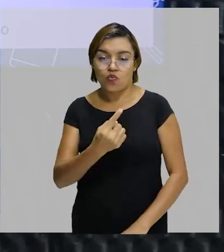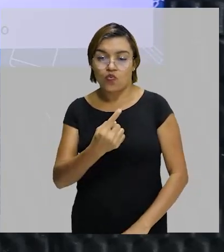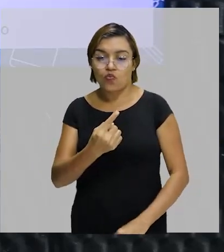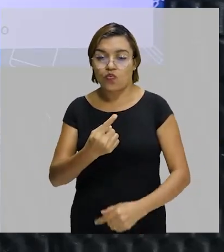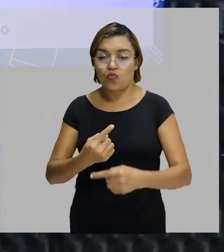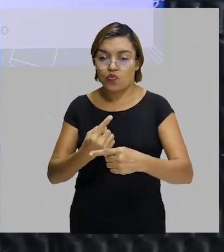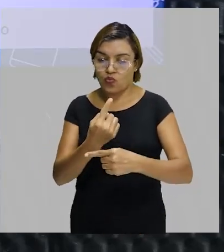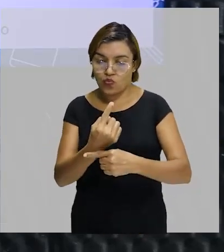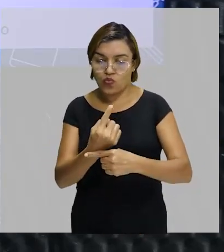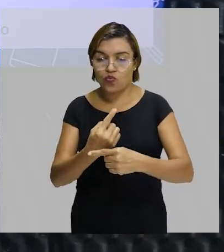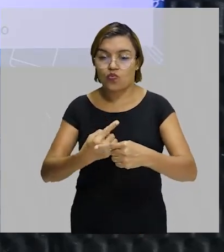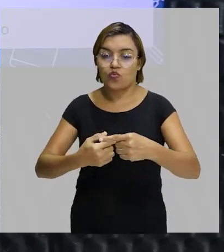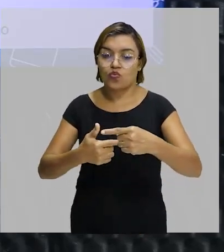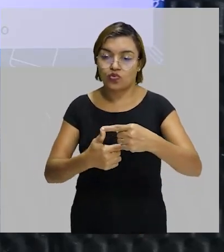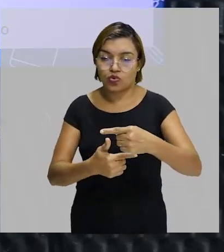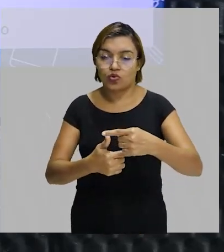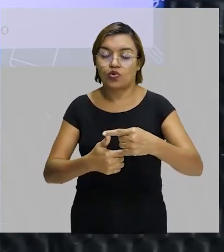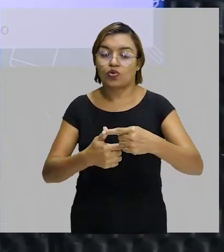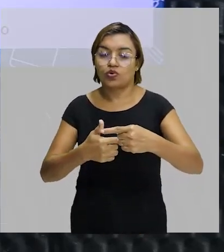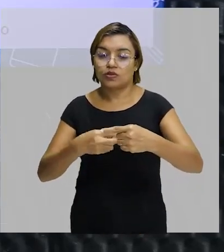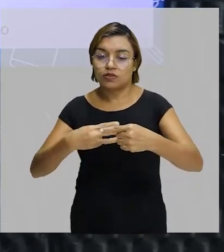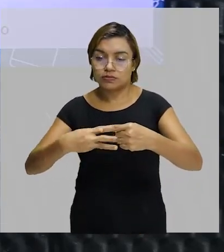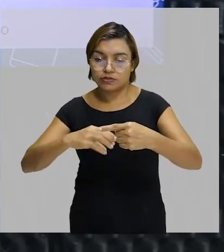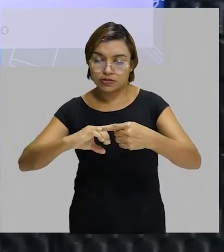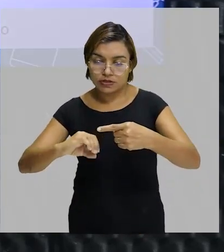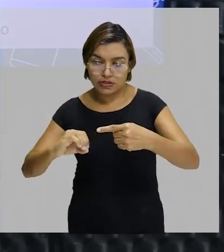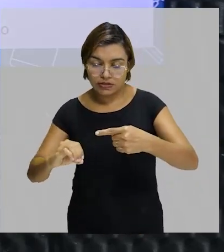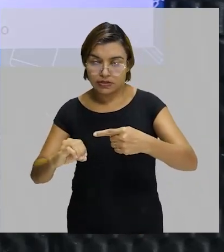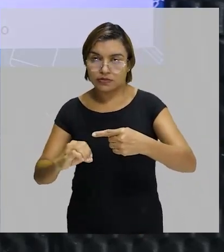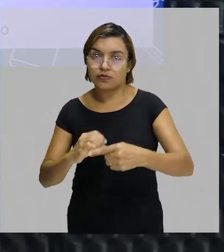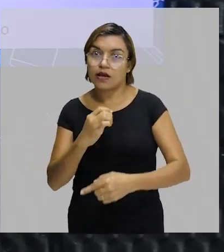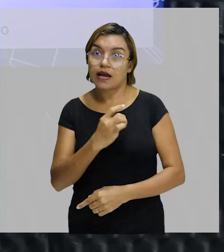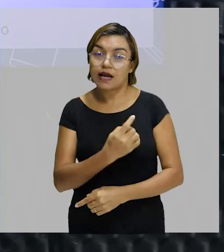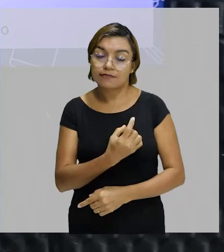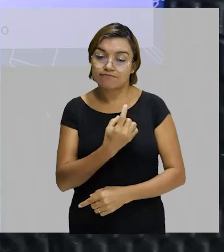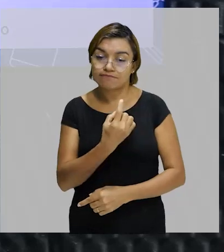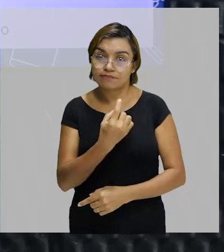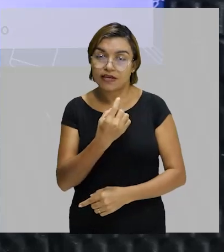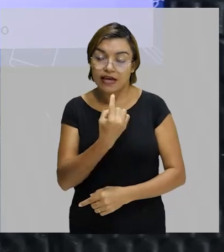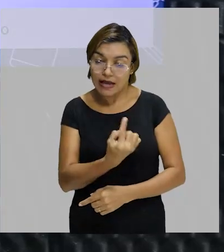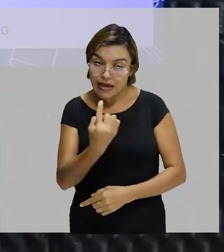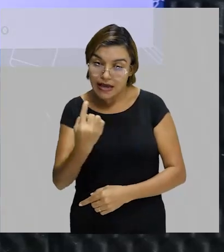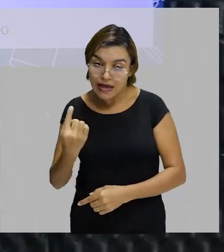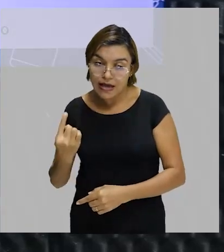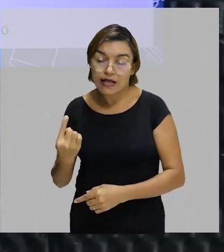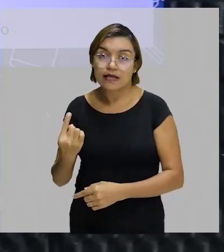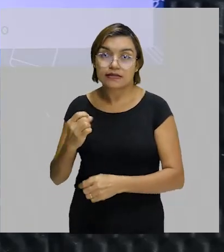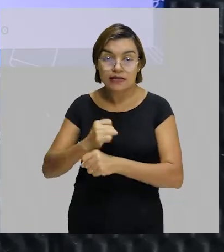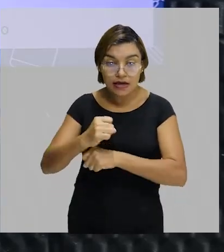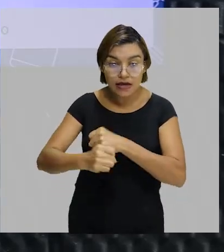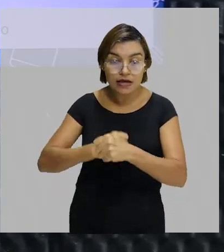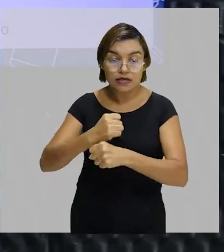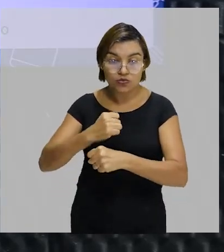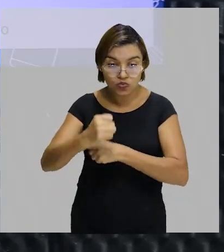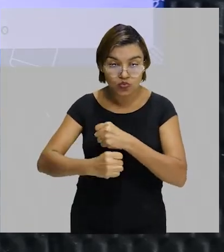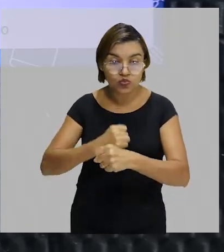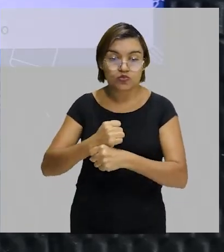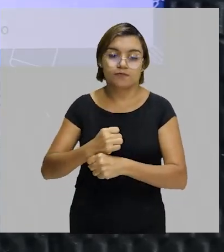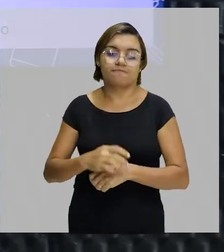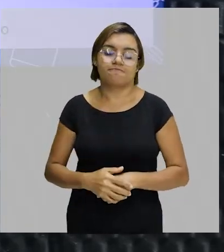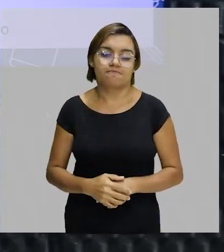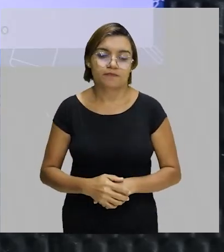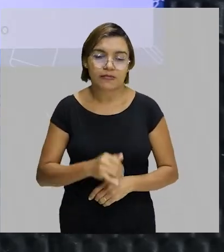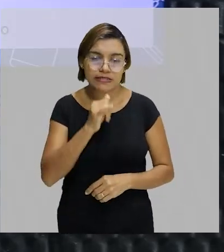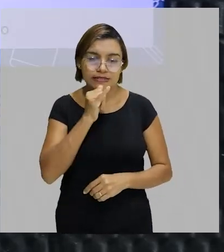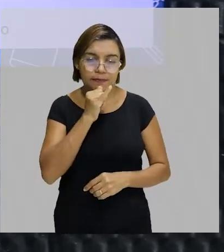seja, a cada 2.300, a cada ano, 2.300 átomos são emitidos. Então, nós